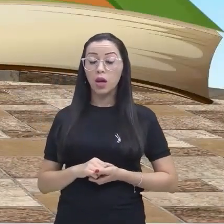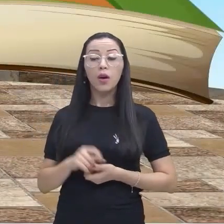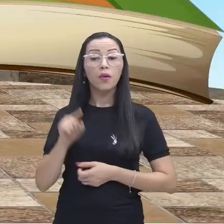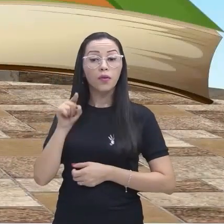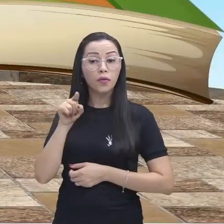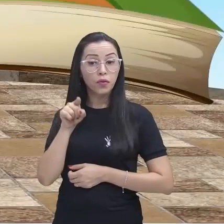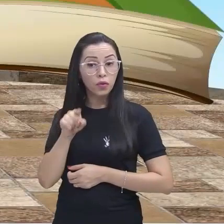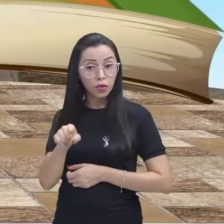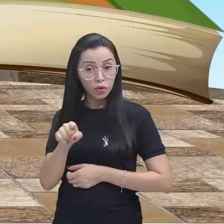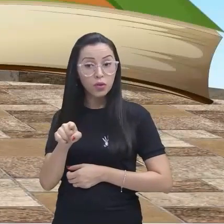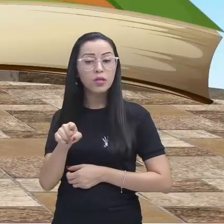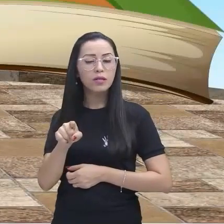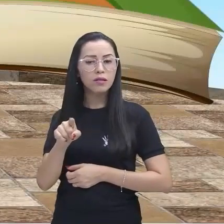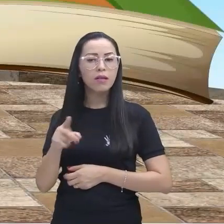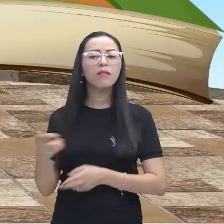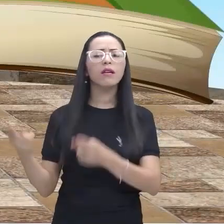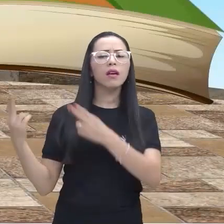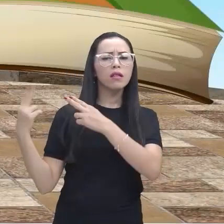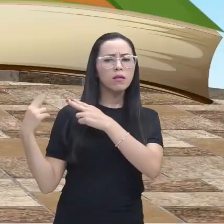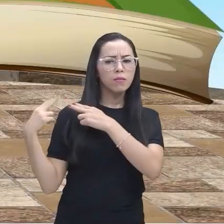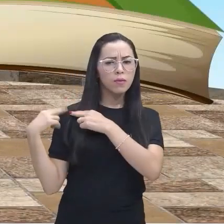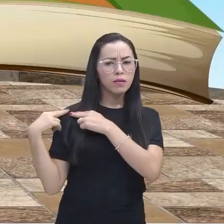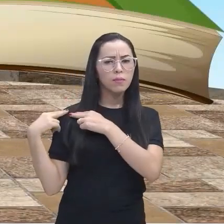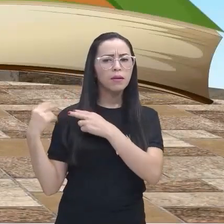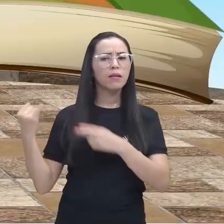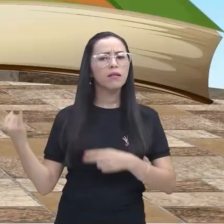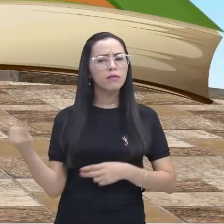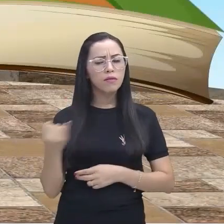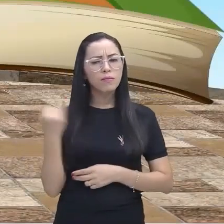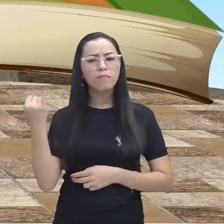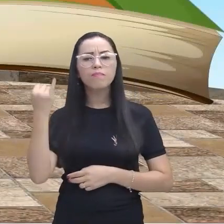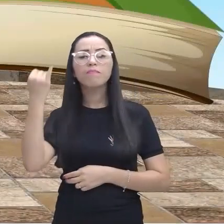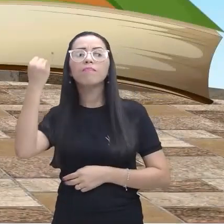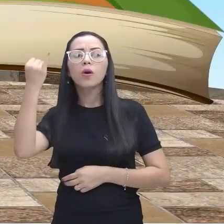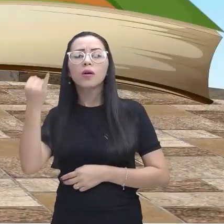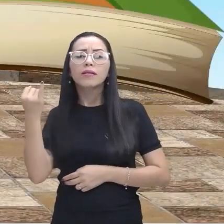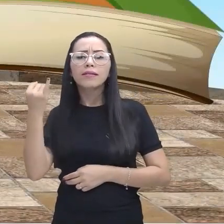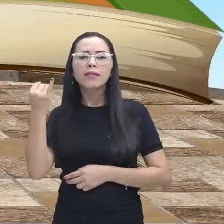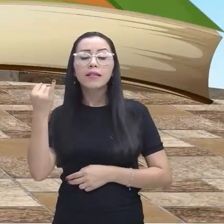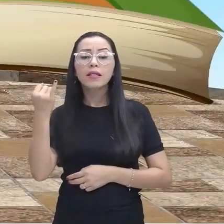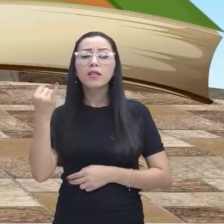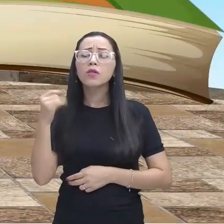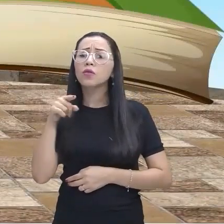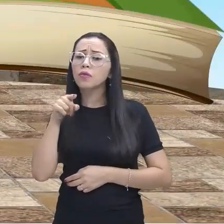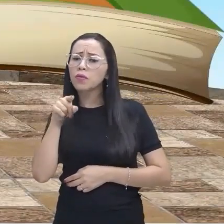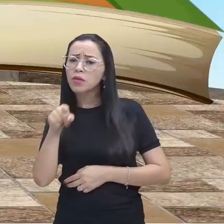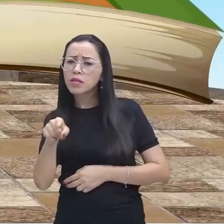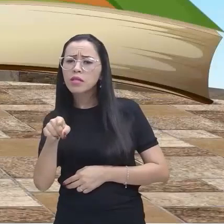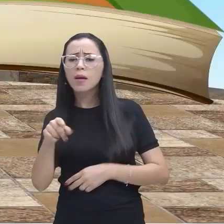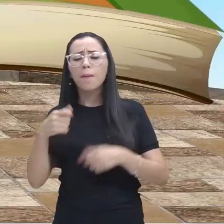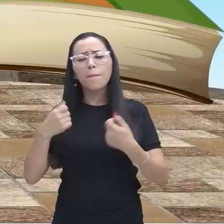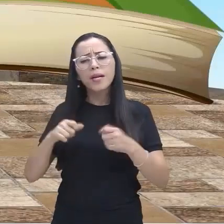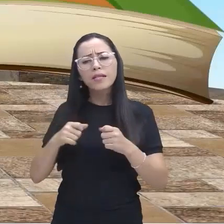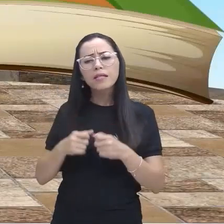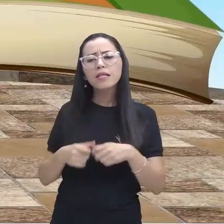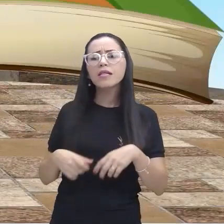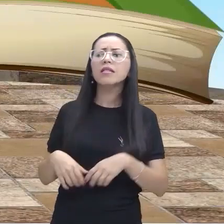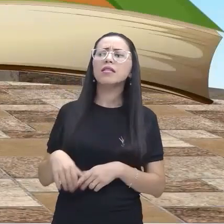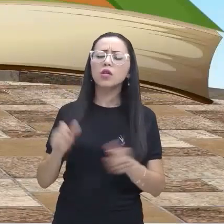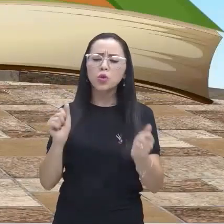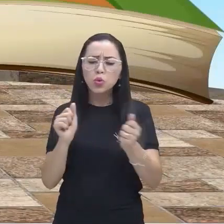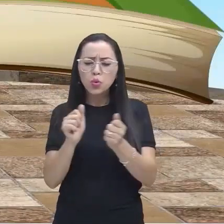um papel fundamental em todo esse processo. Sente do lado do seu filhinho, da sua filhinha, assista